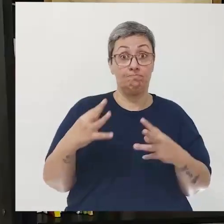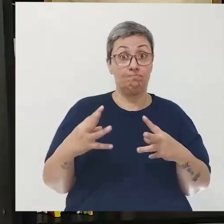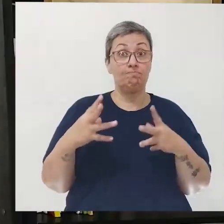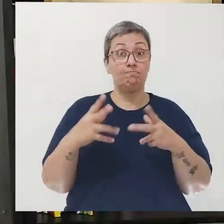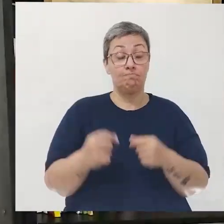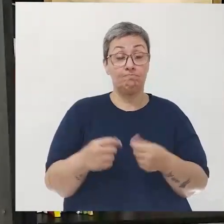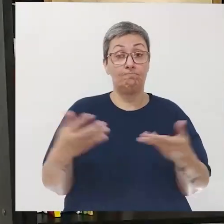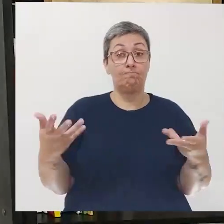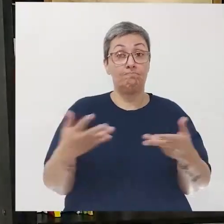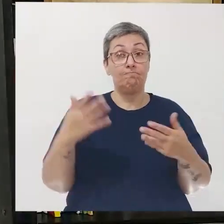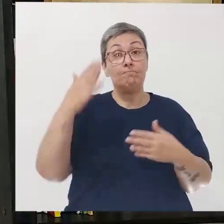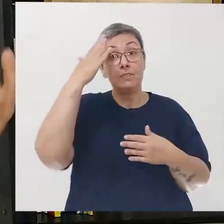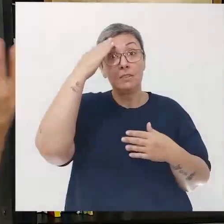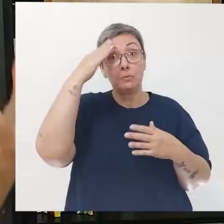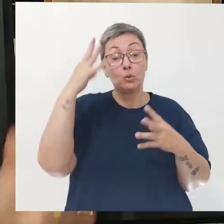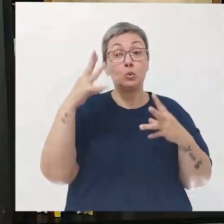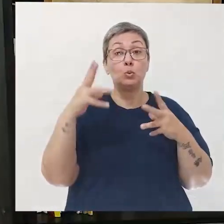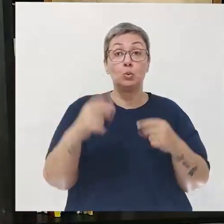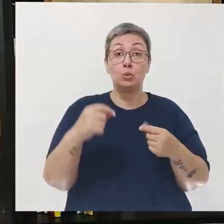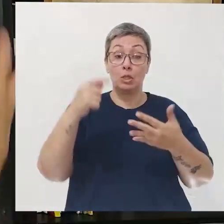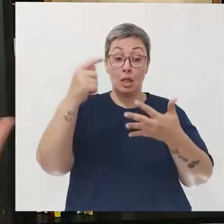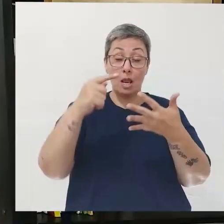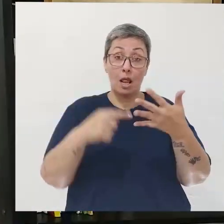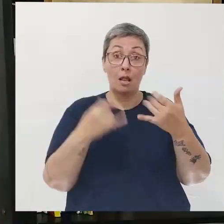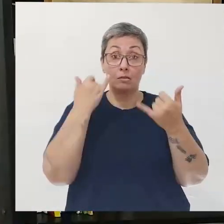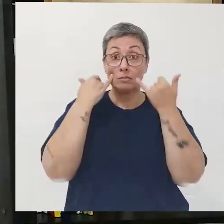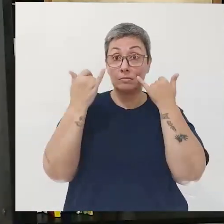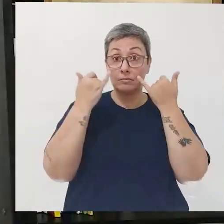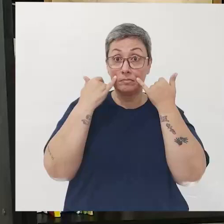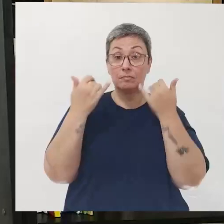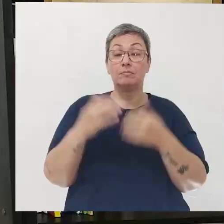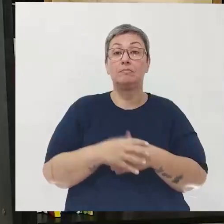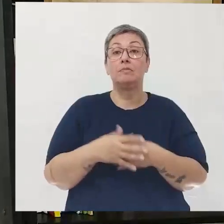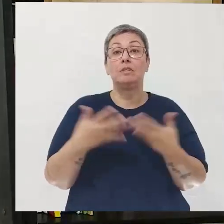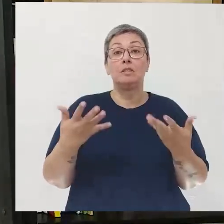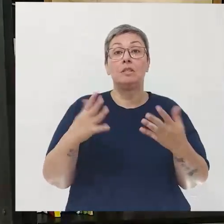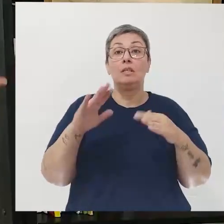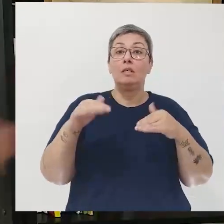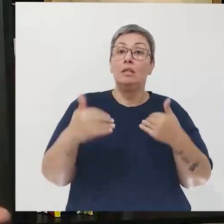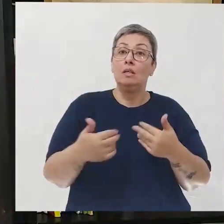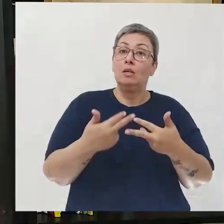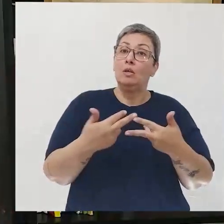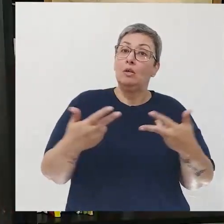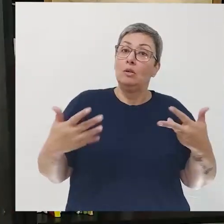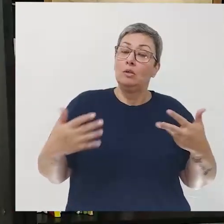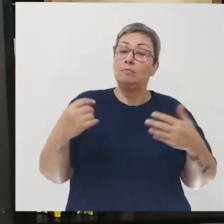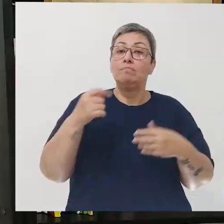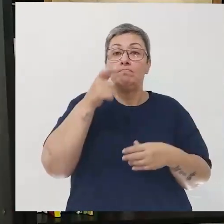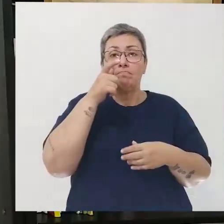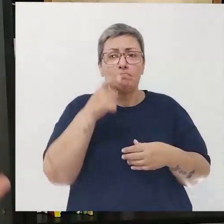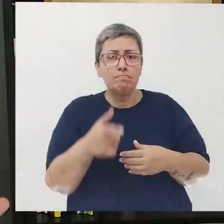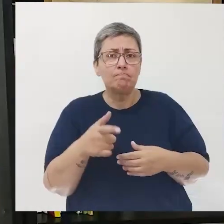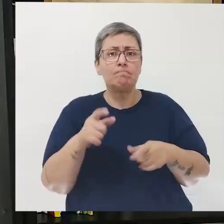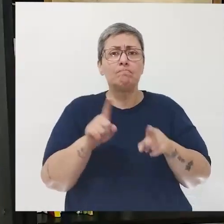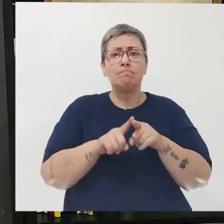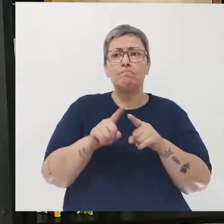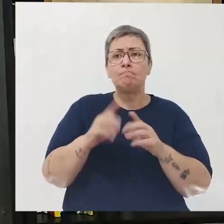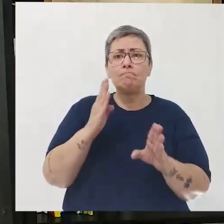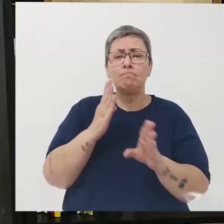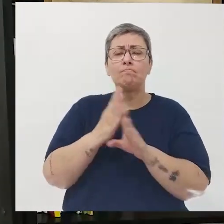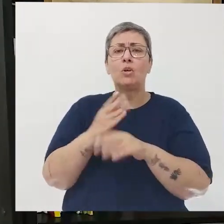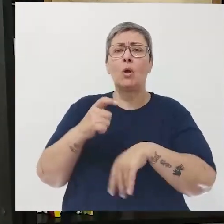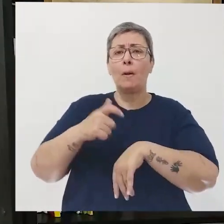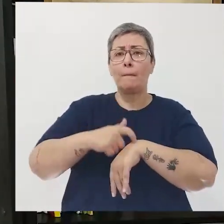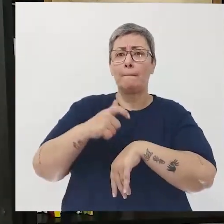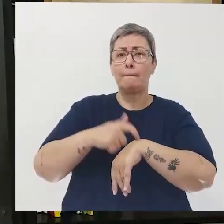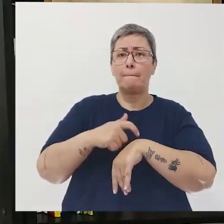Importante tudo isso, né, gente? Saber de tudo isso, ter todas essas informações. E depois de tantos assuntos interessantes, tantas